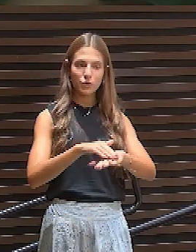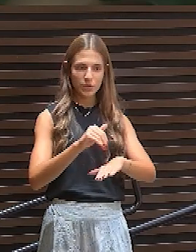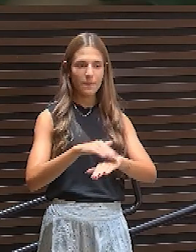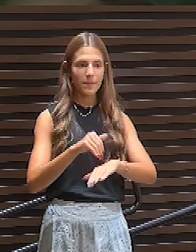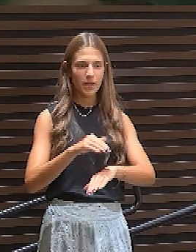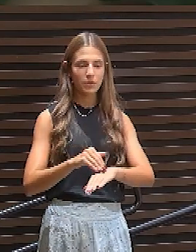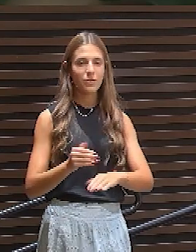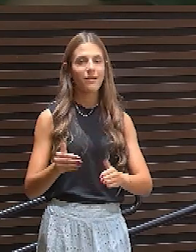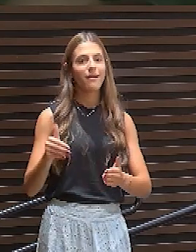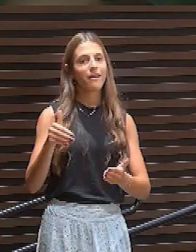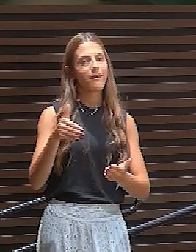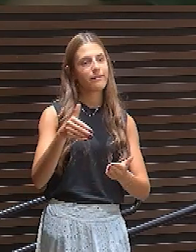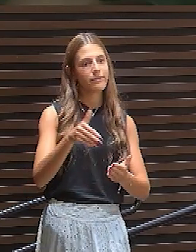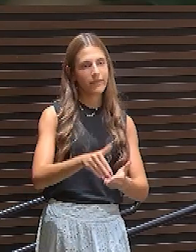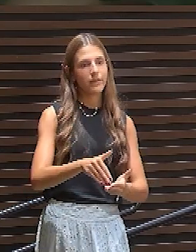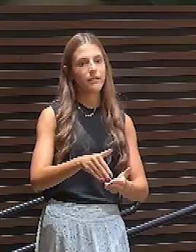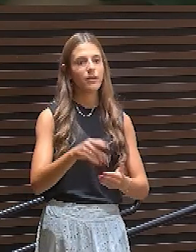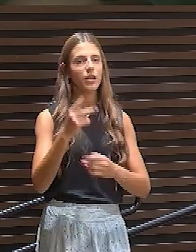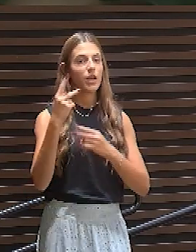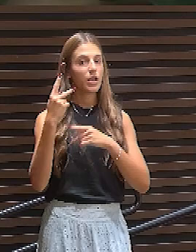até